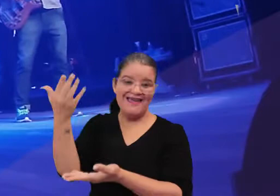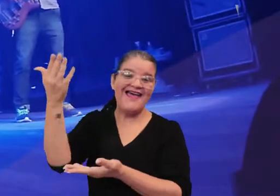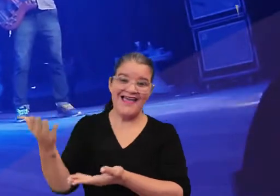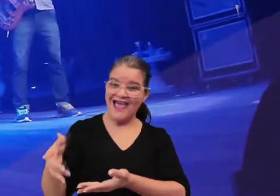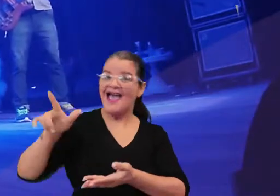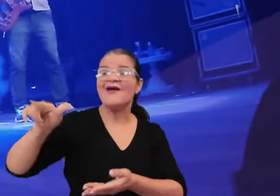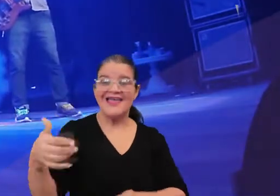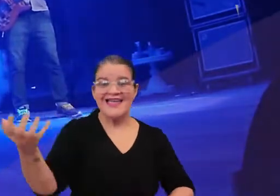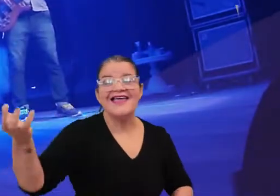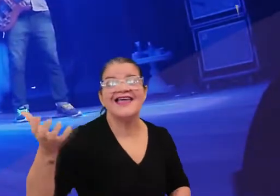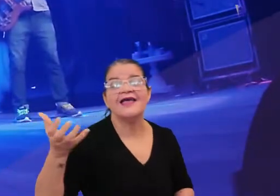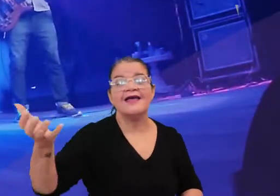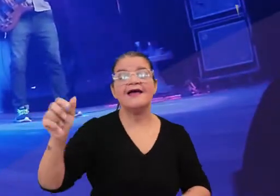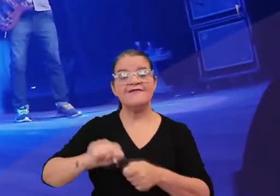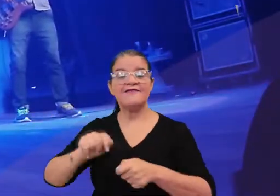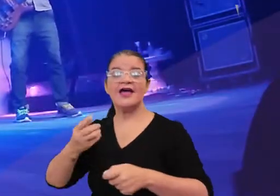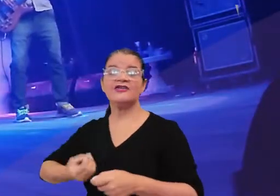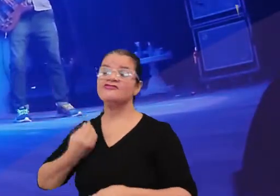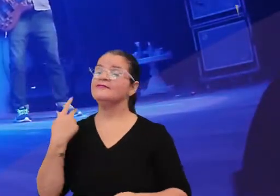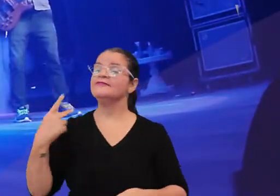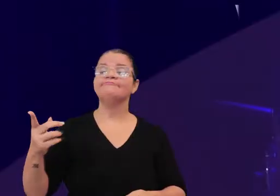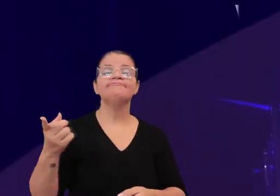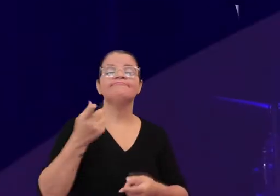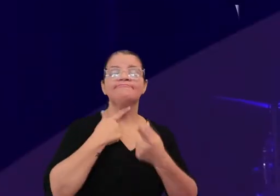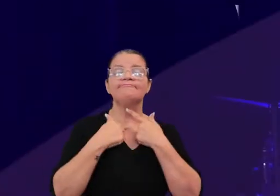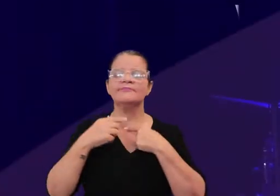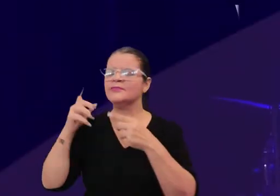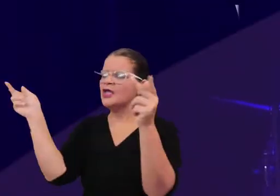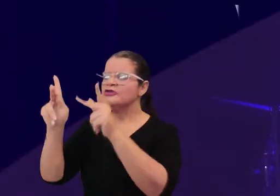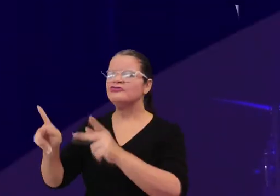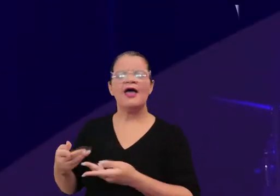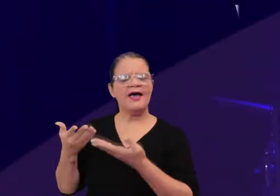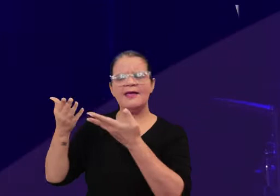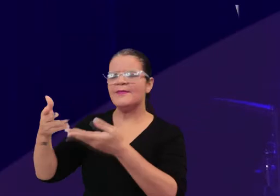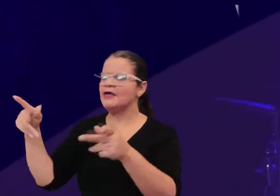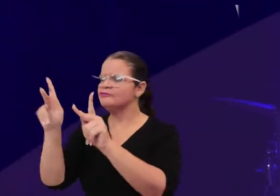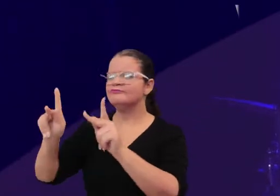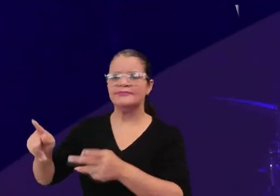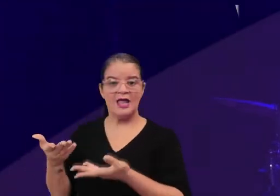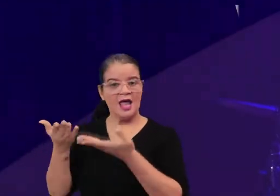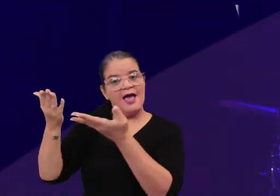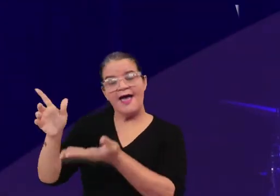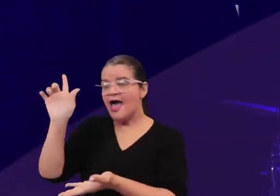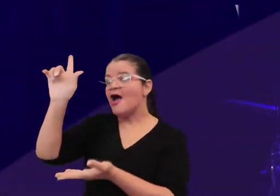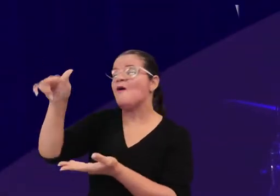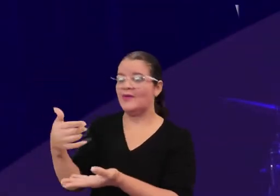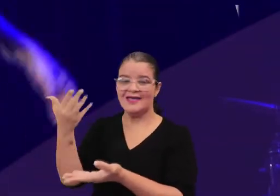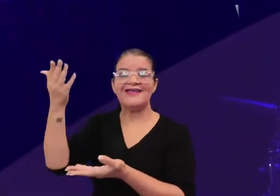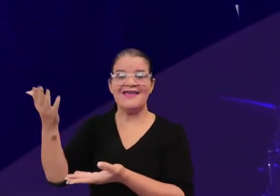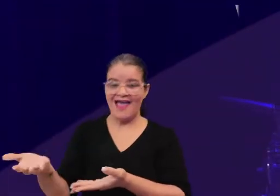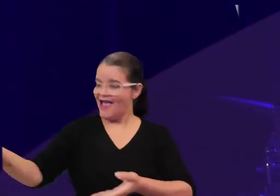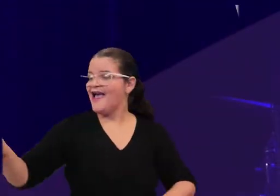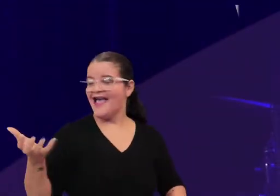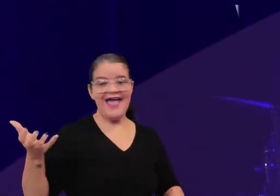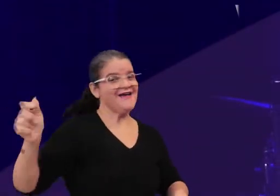paz. Ela é o que é, é o que quer, faz o que quiser. Deixa ela em paz, deixa ela em paz. Ela é o que